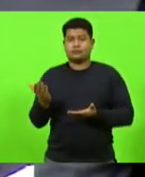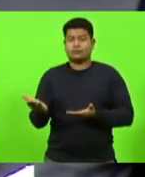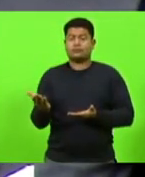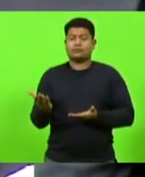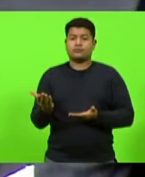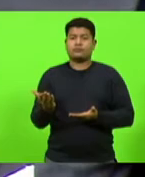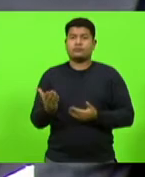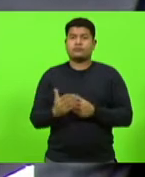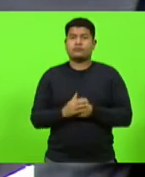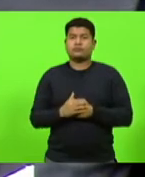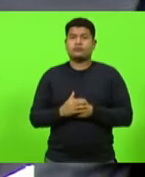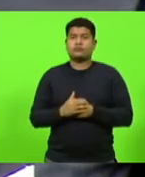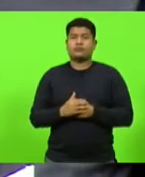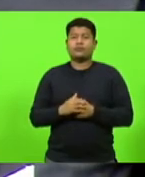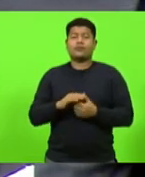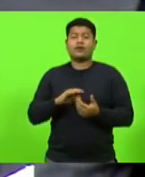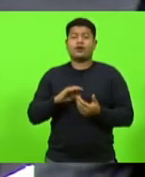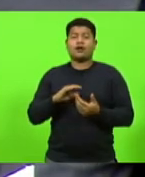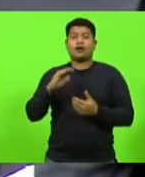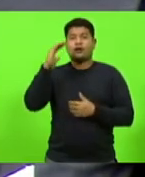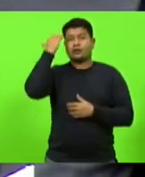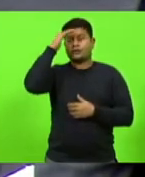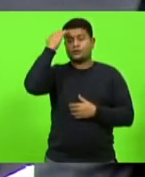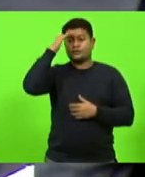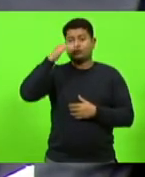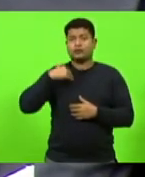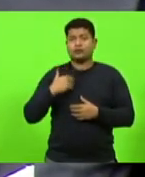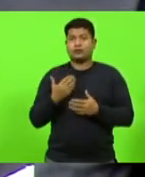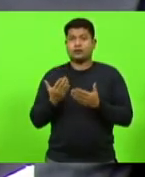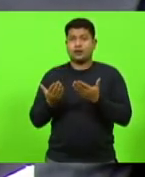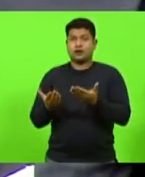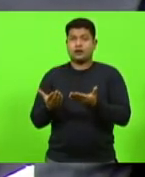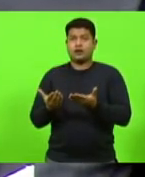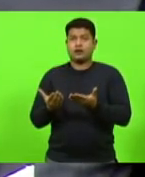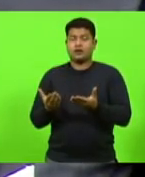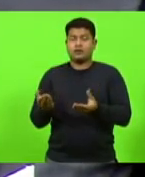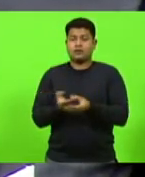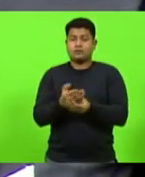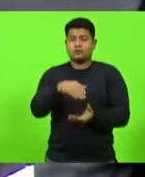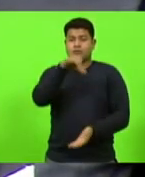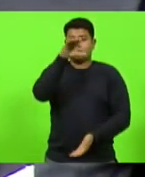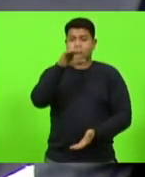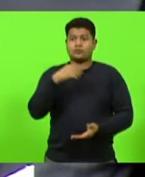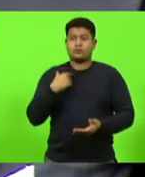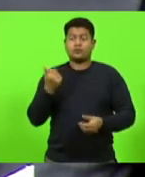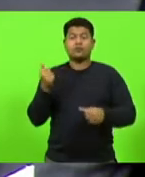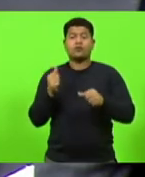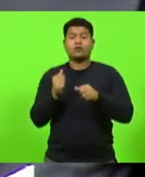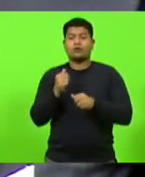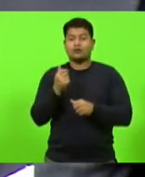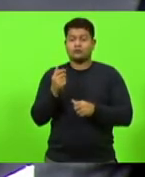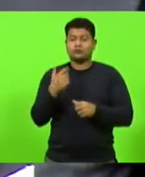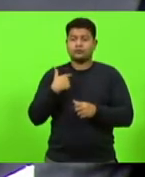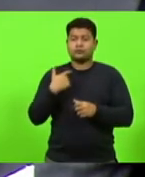Excelência interpretar o requerimento com as páginas que estão nos autos. Não, é só uma correção. É, realmente não está ali